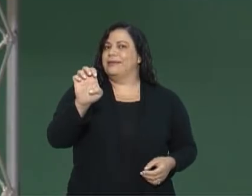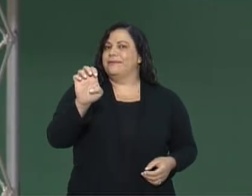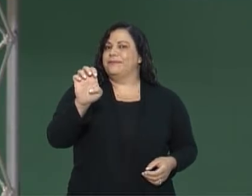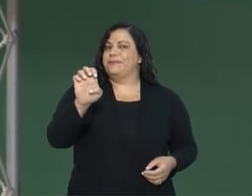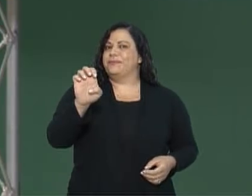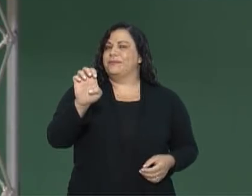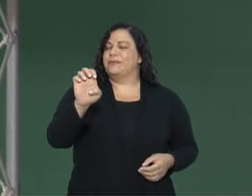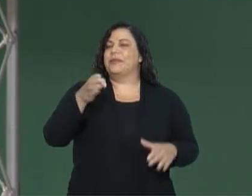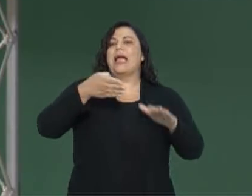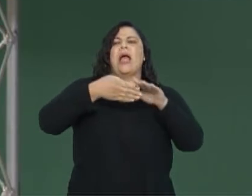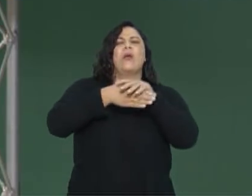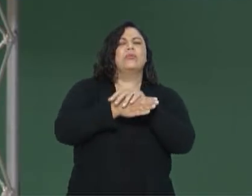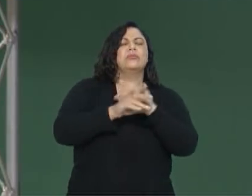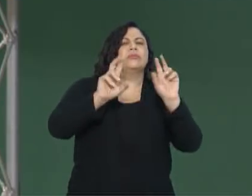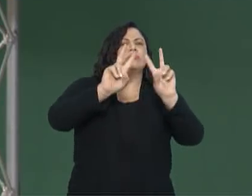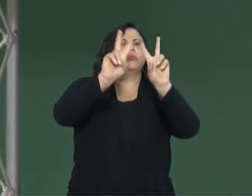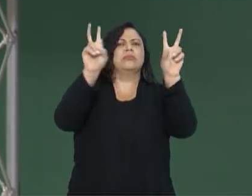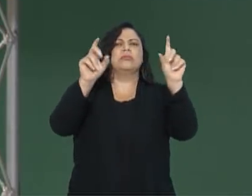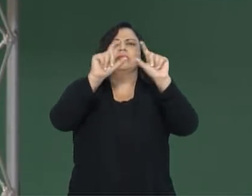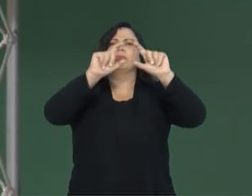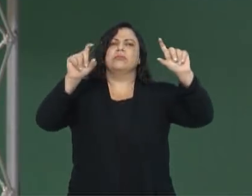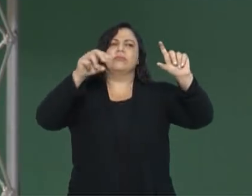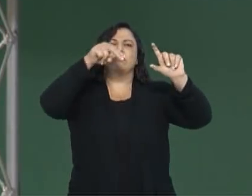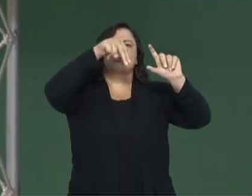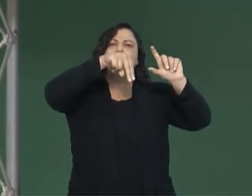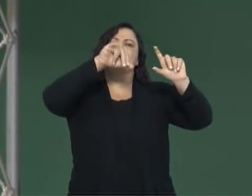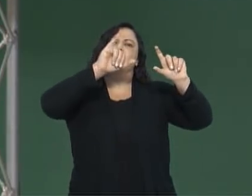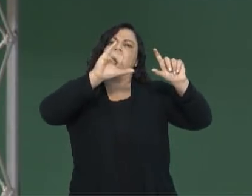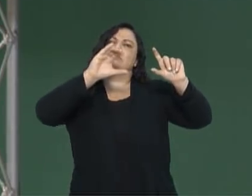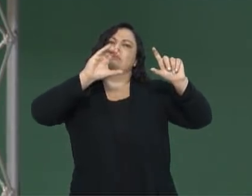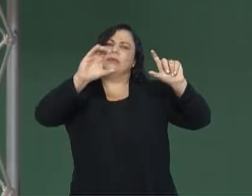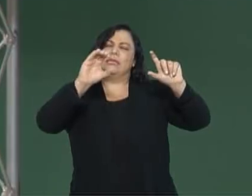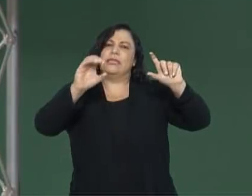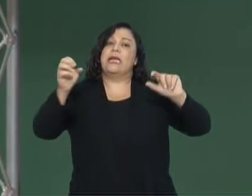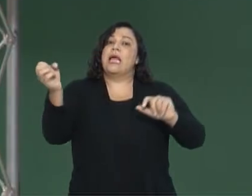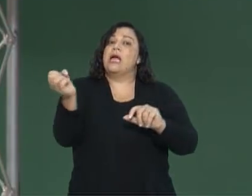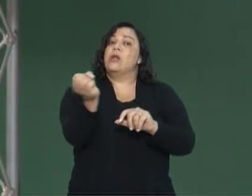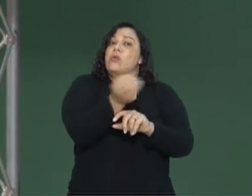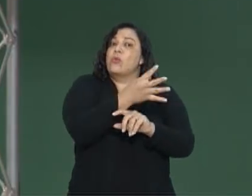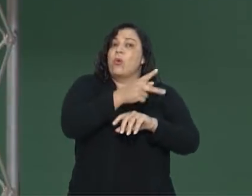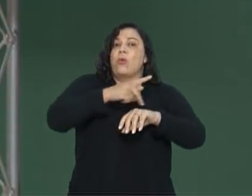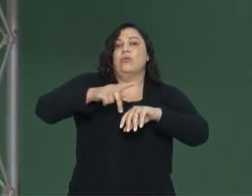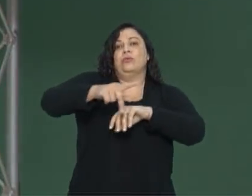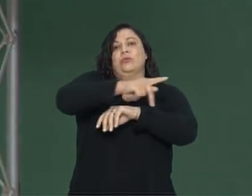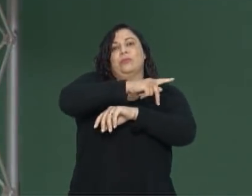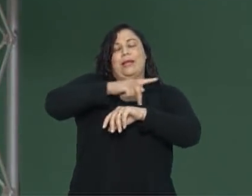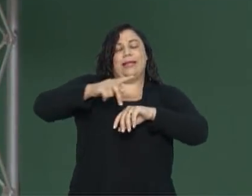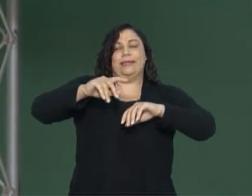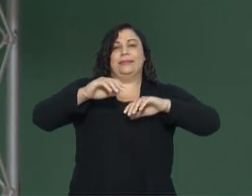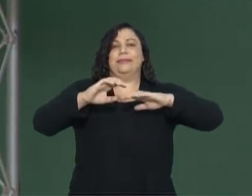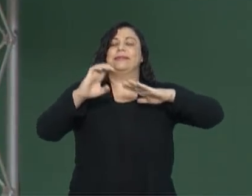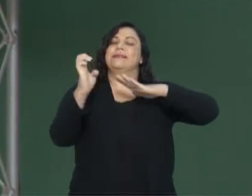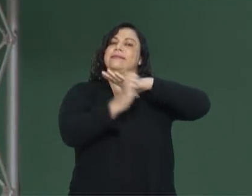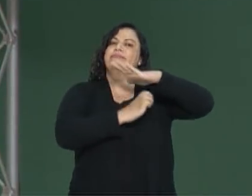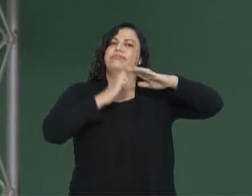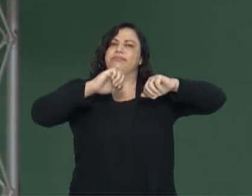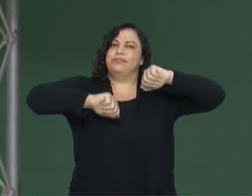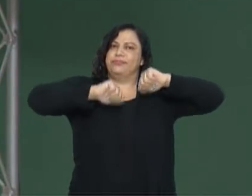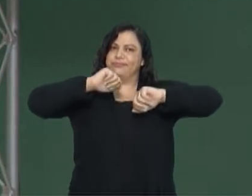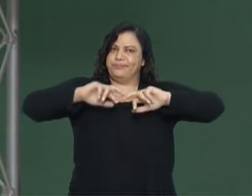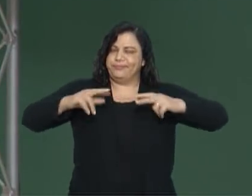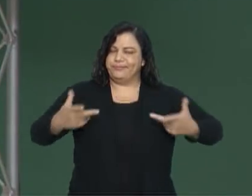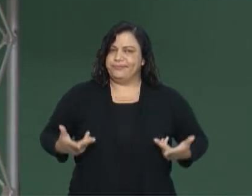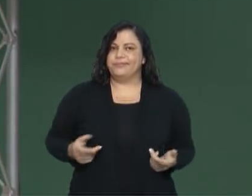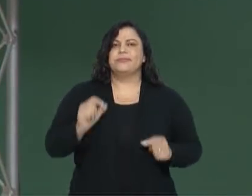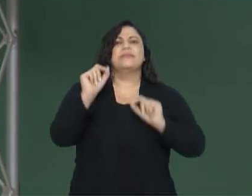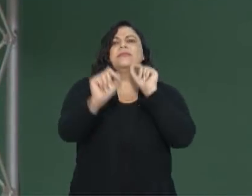termo NIC, N-I-C, novos países industrializados. Está até aqui em inglês para você pensar. Quem são